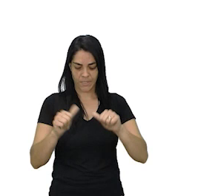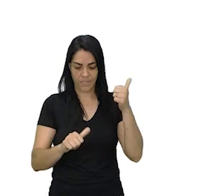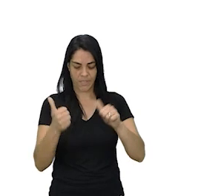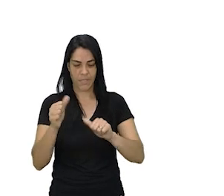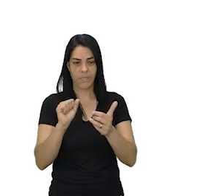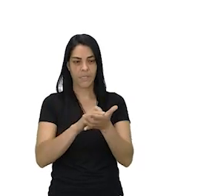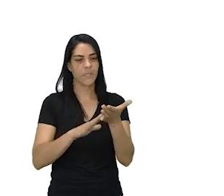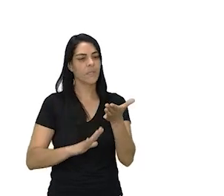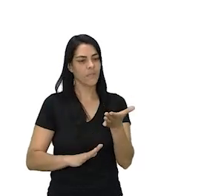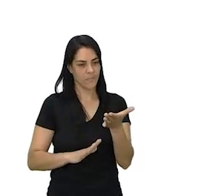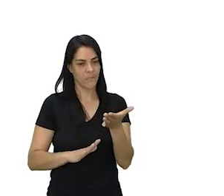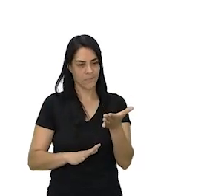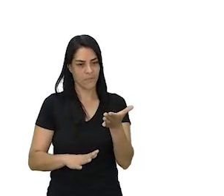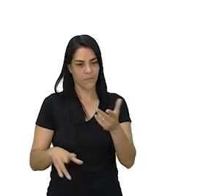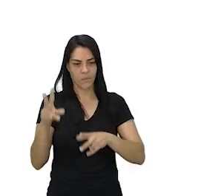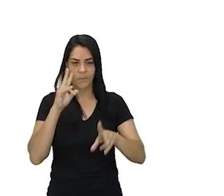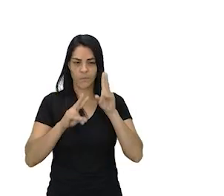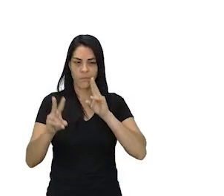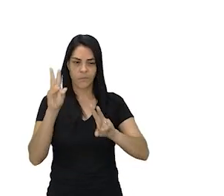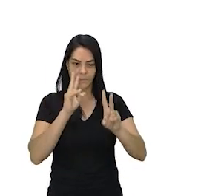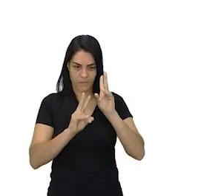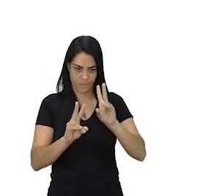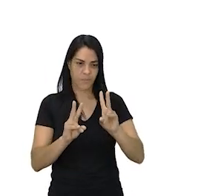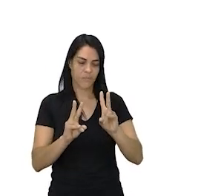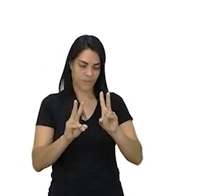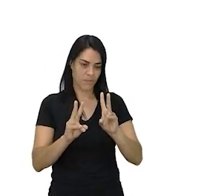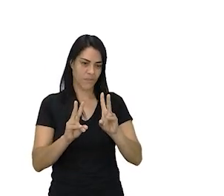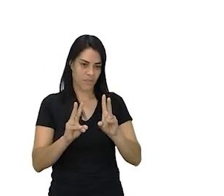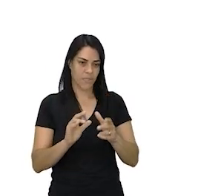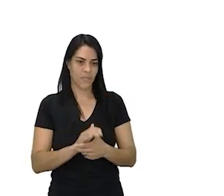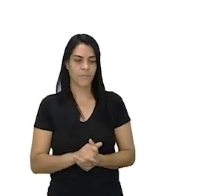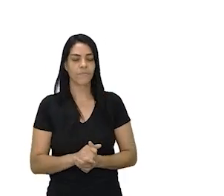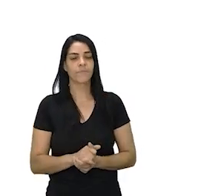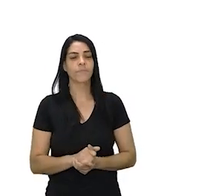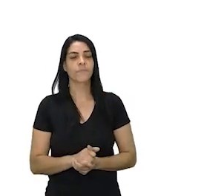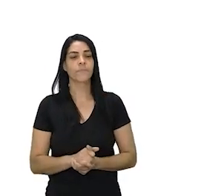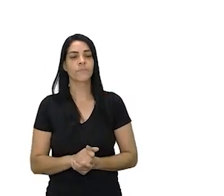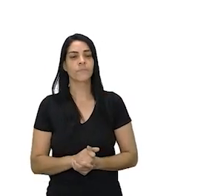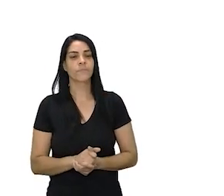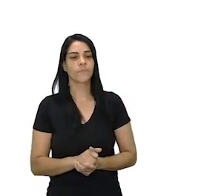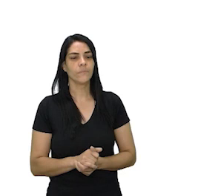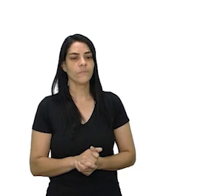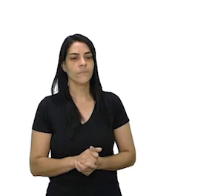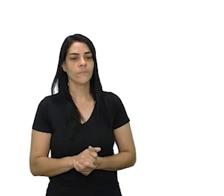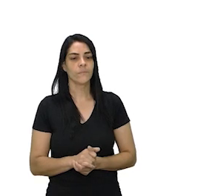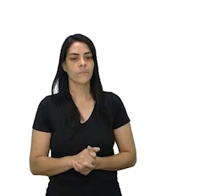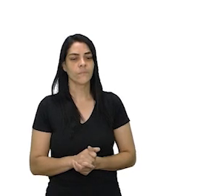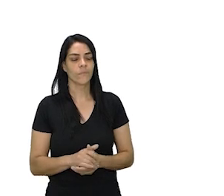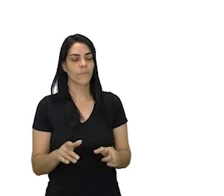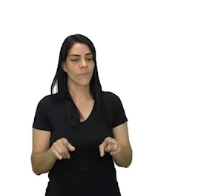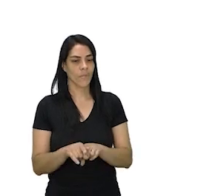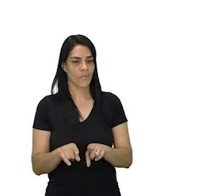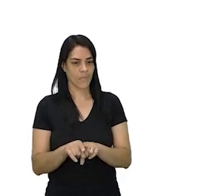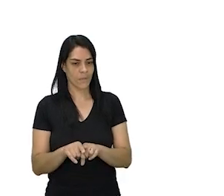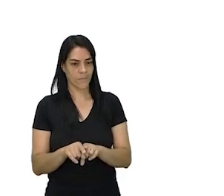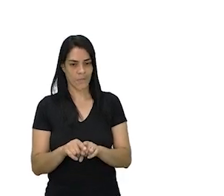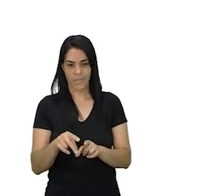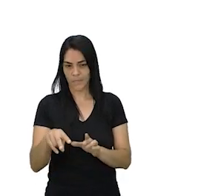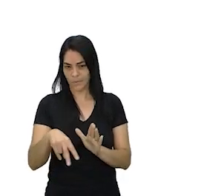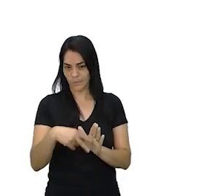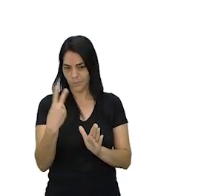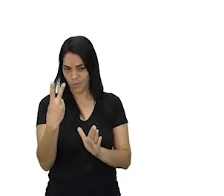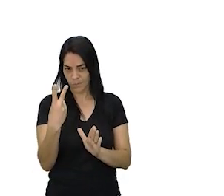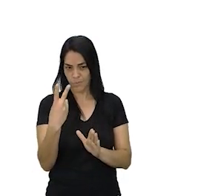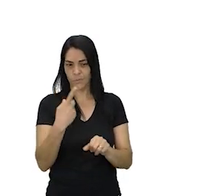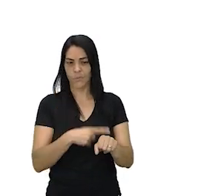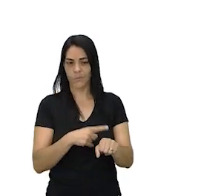vão permitir visualizar os multiletramentos e o letramento matemático. Eu vou entrar num pedacinho. No segundo